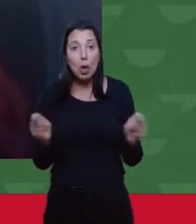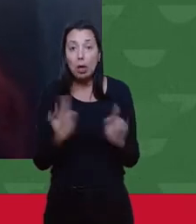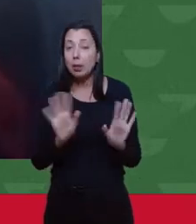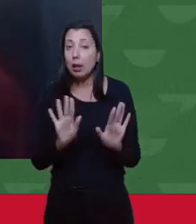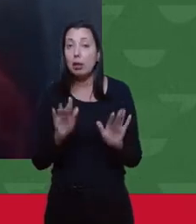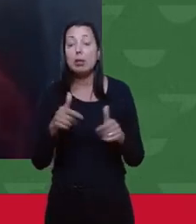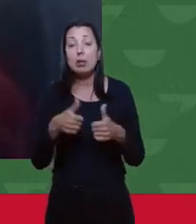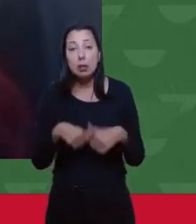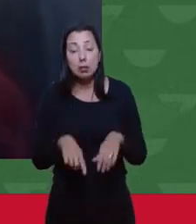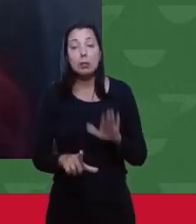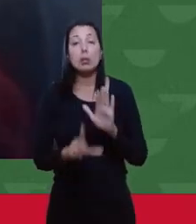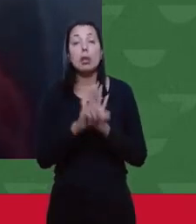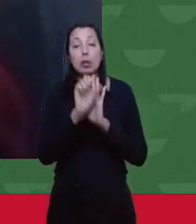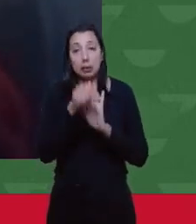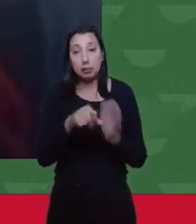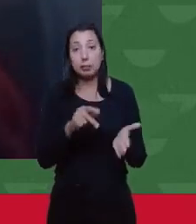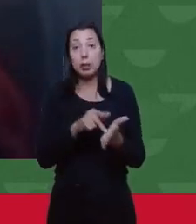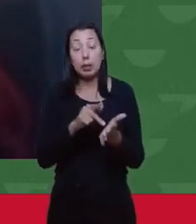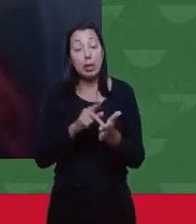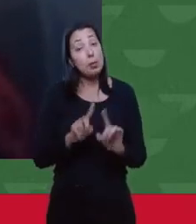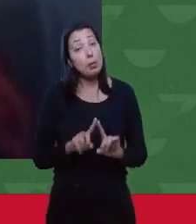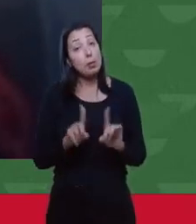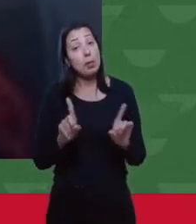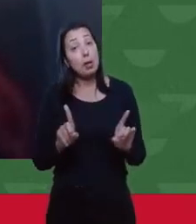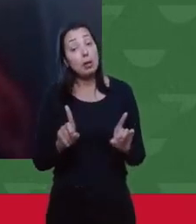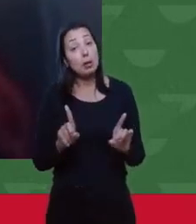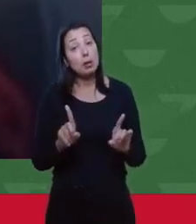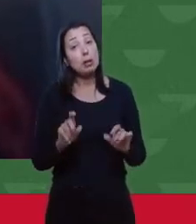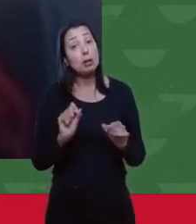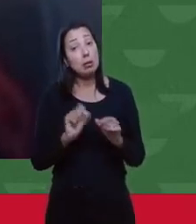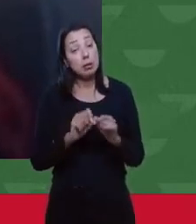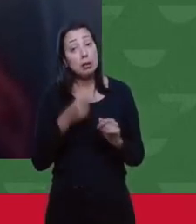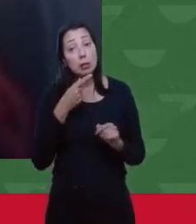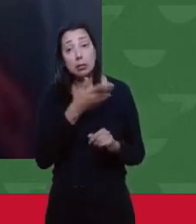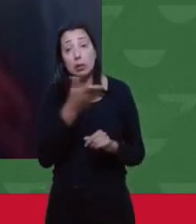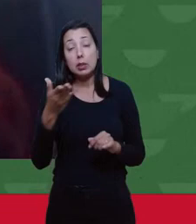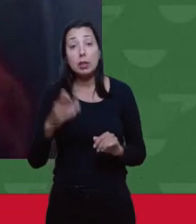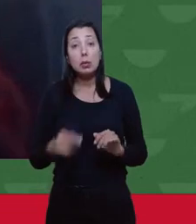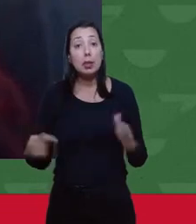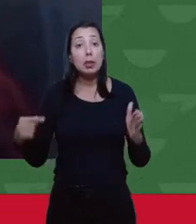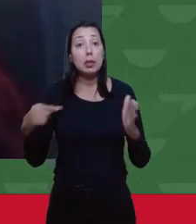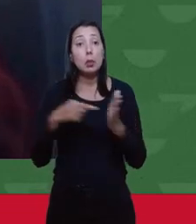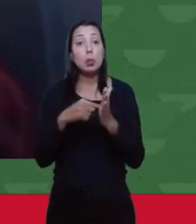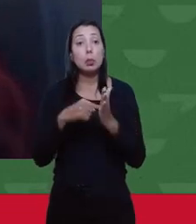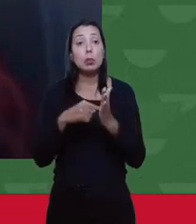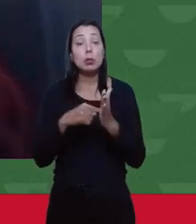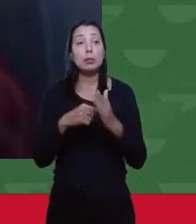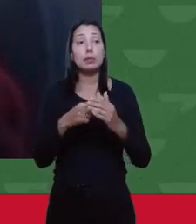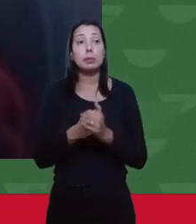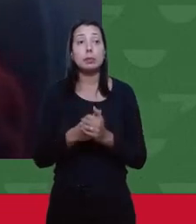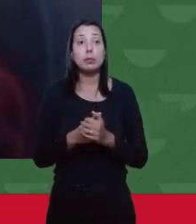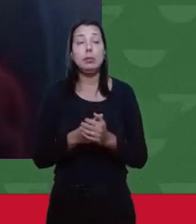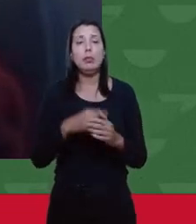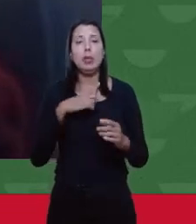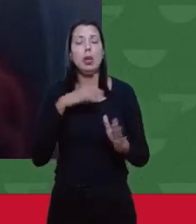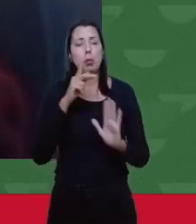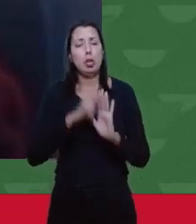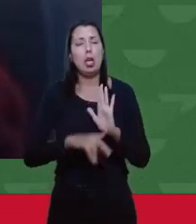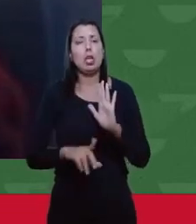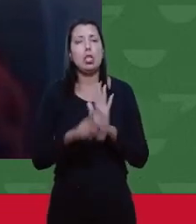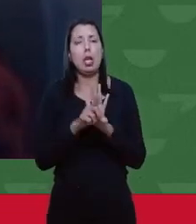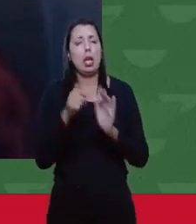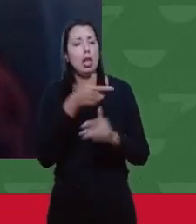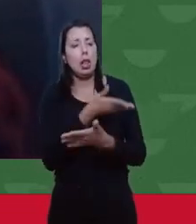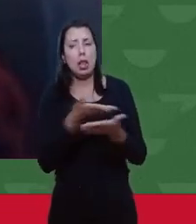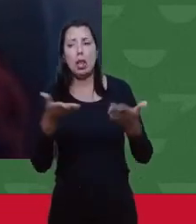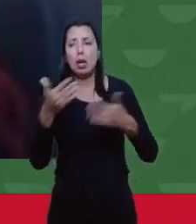Nós estamos com uma legislação, mas eu faço aqui para vocês uma denúncia. Há um projeto de lei